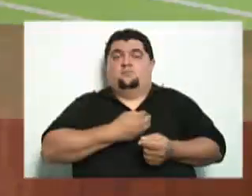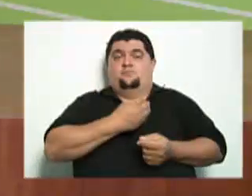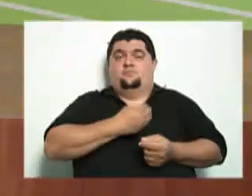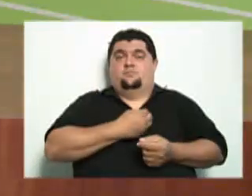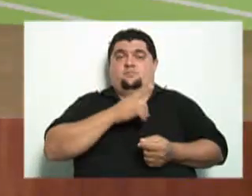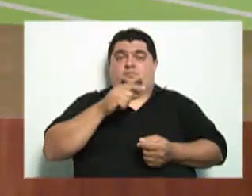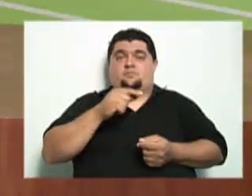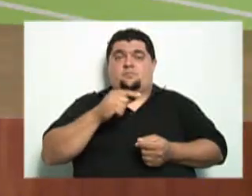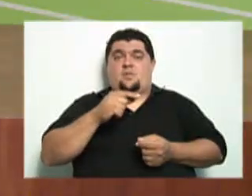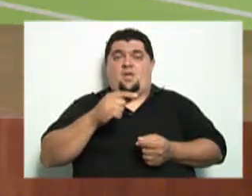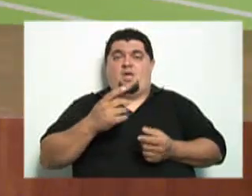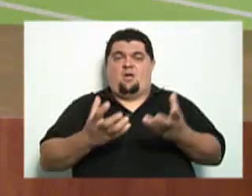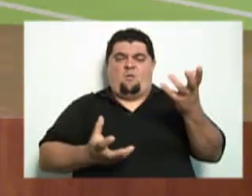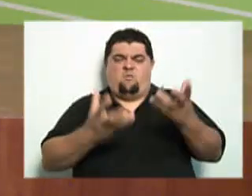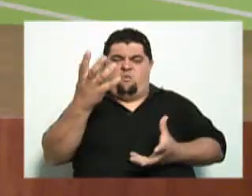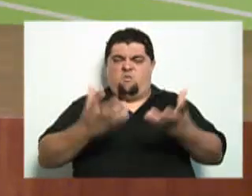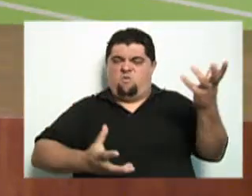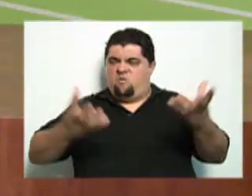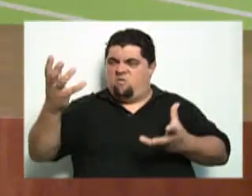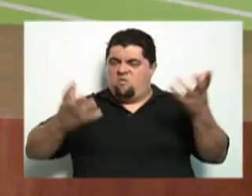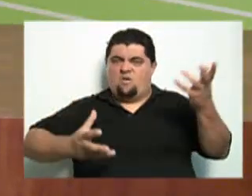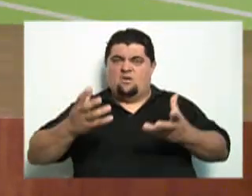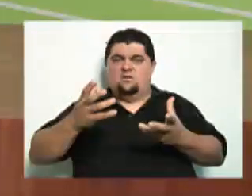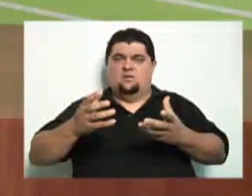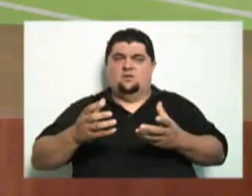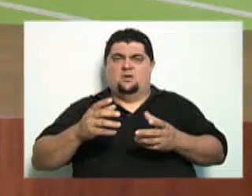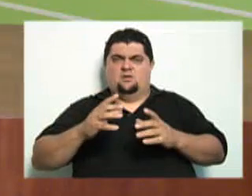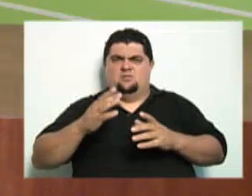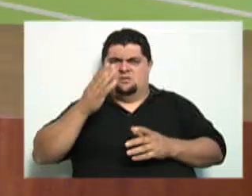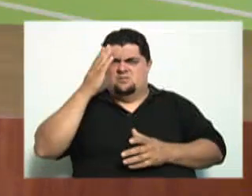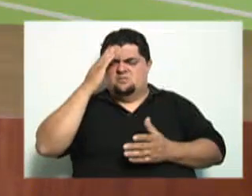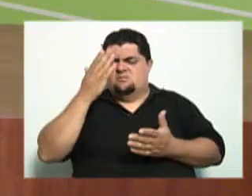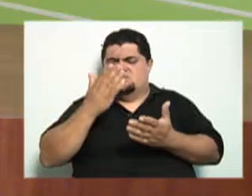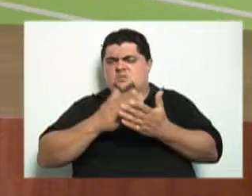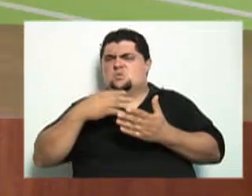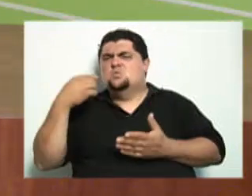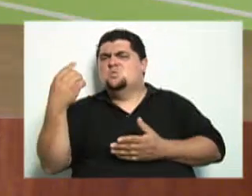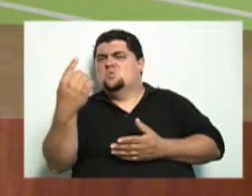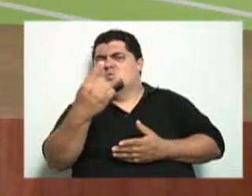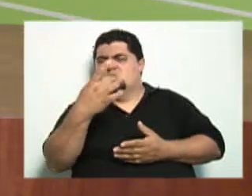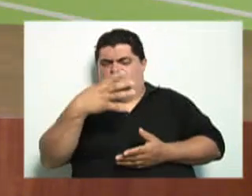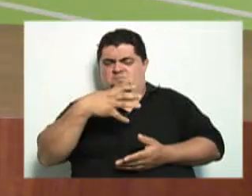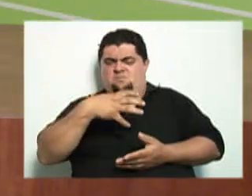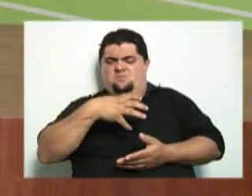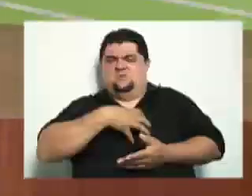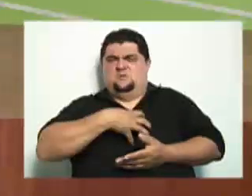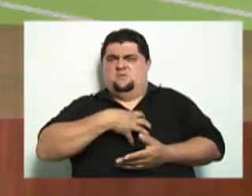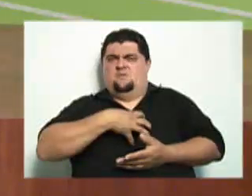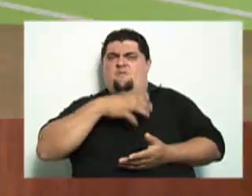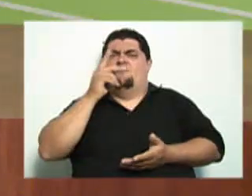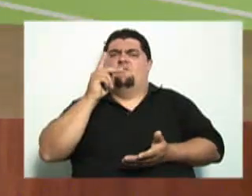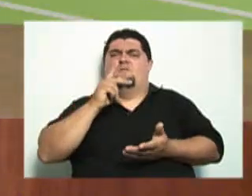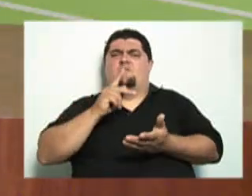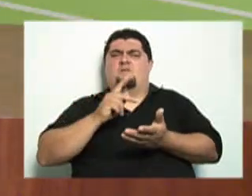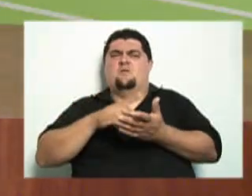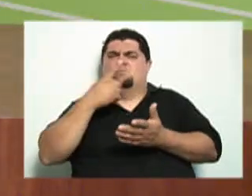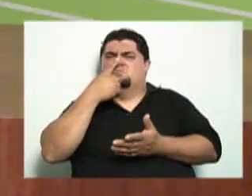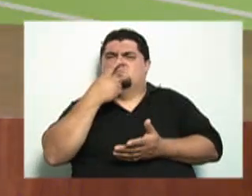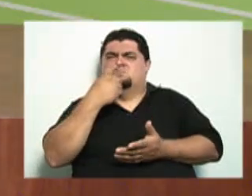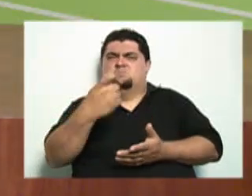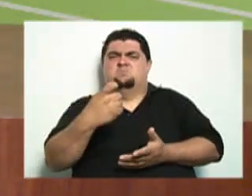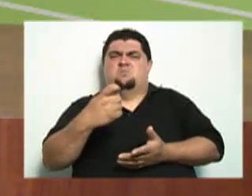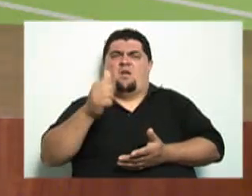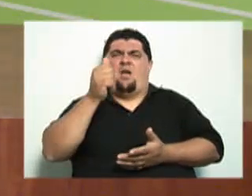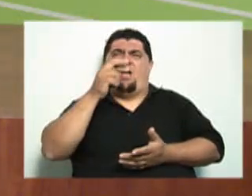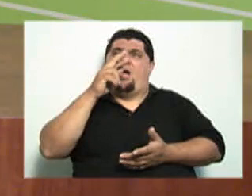as queimadas. Acredito que todos vocês estejam sentindo na pele a poluição de nosso